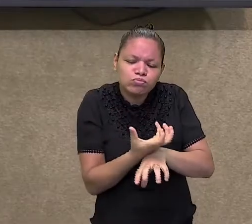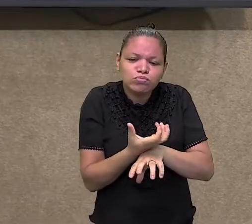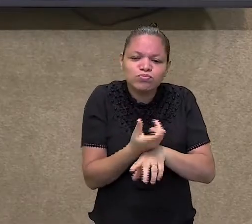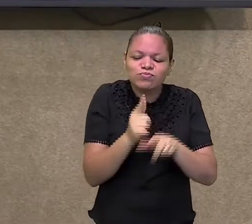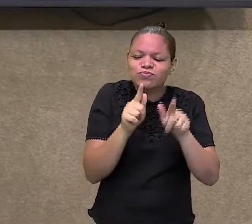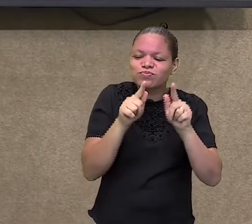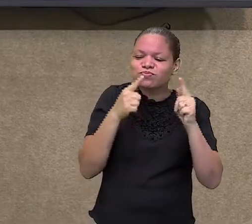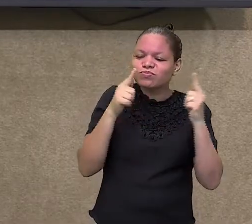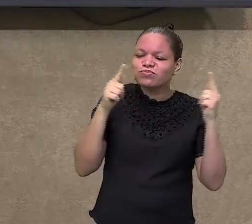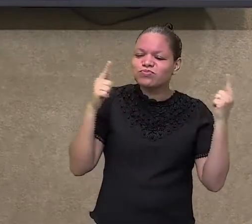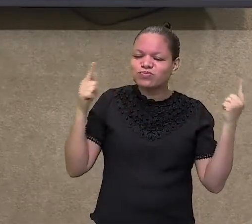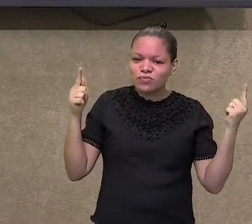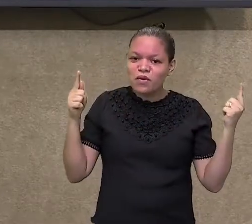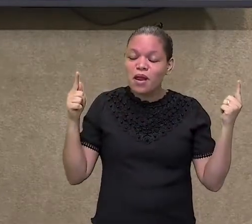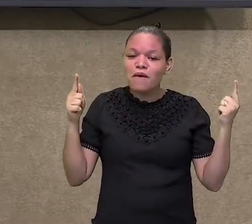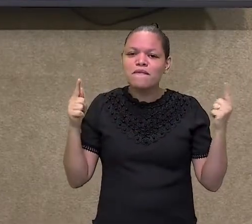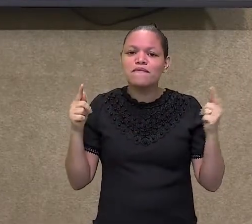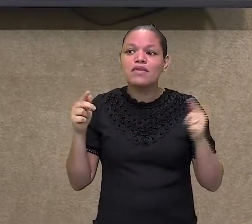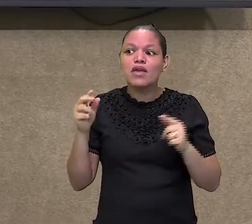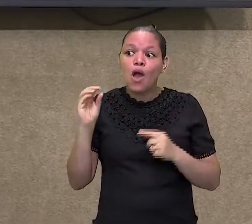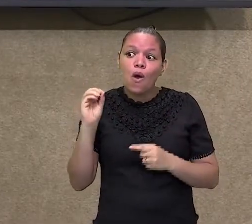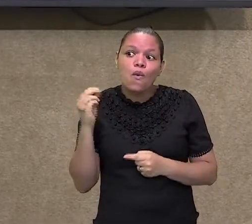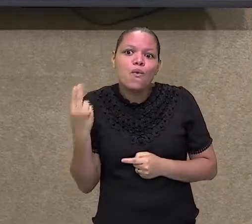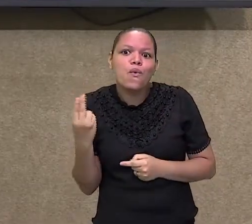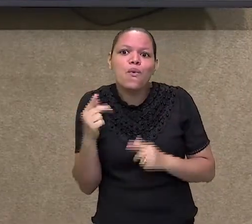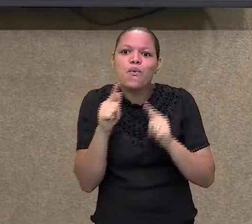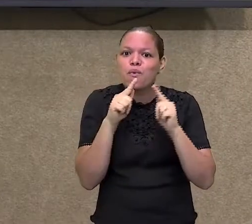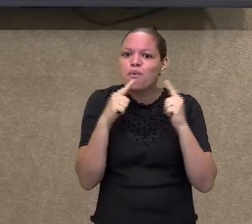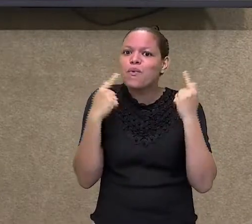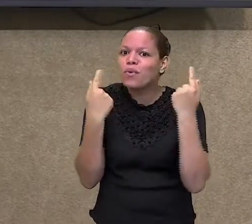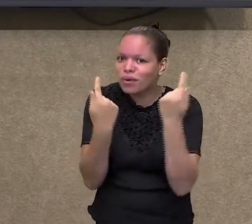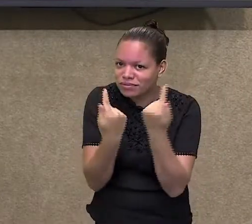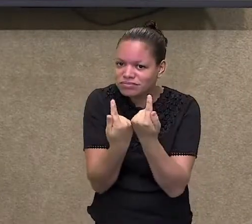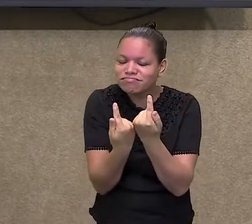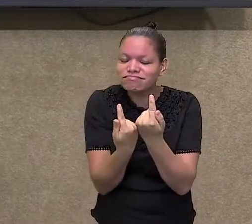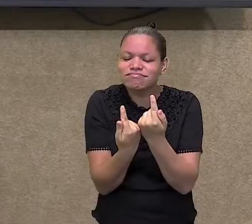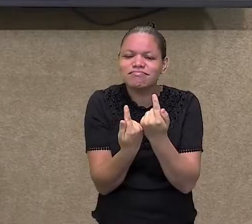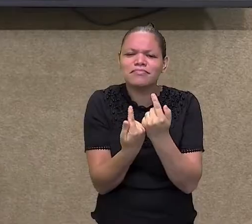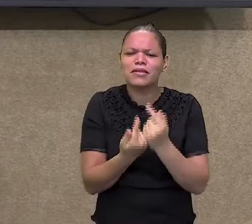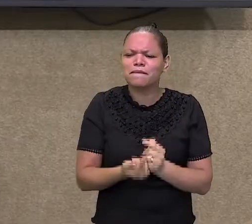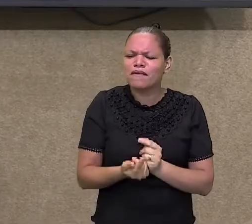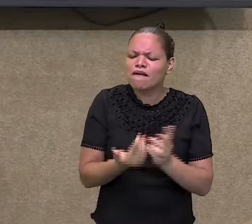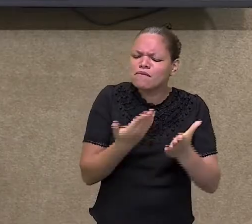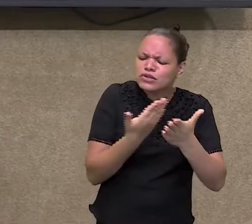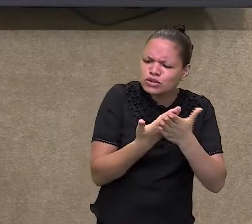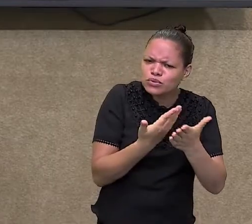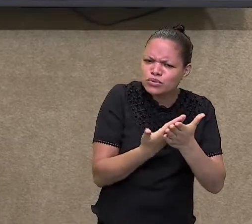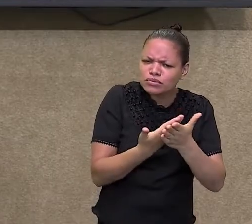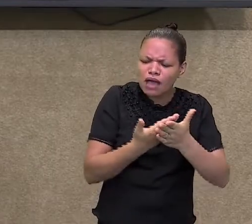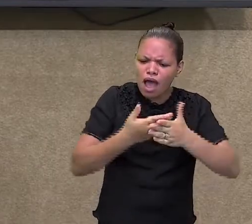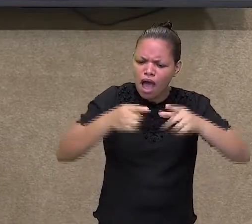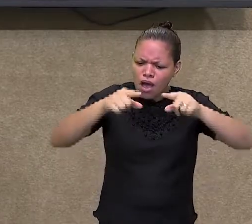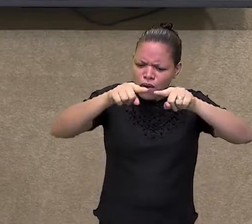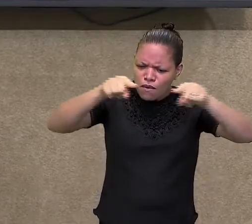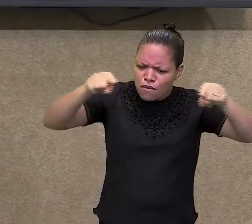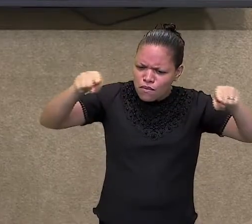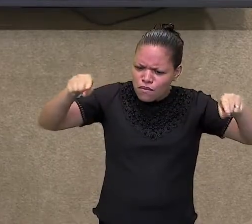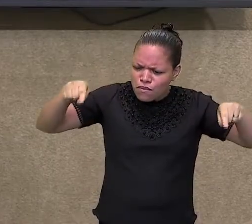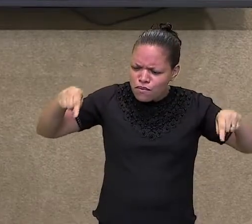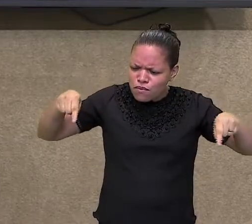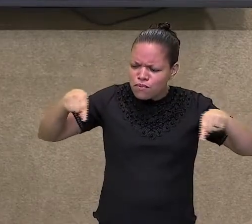estudar sobre território e diversidade cultural. Vamos analisar esse conteúdo em diferentes ângulos,